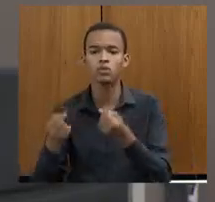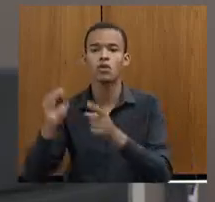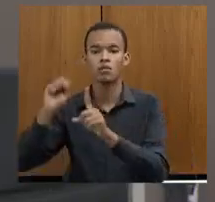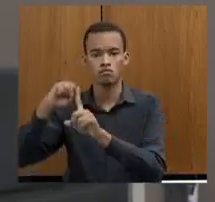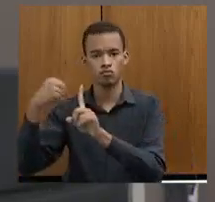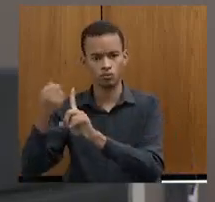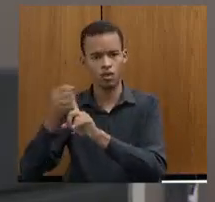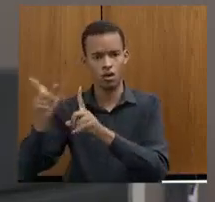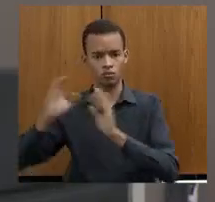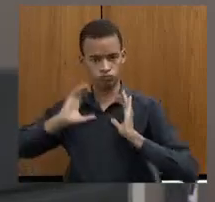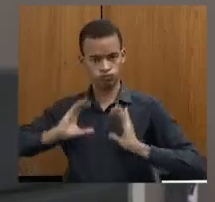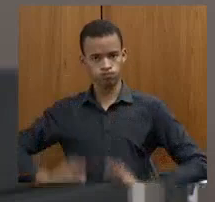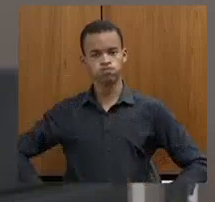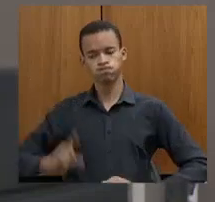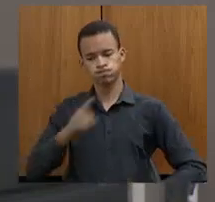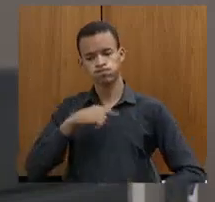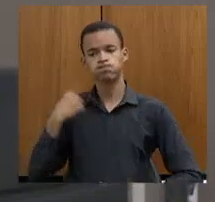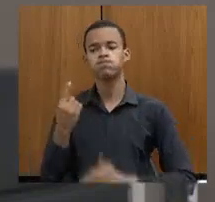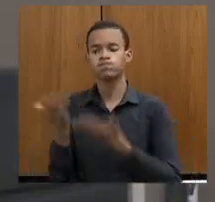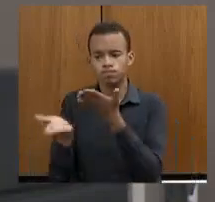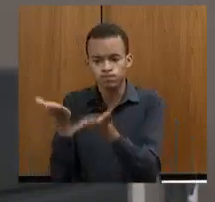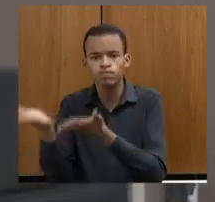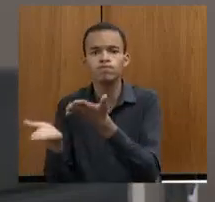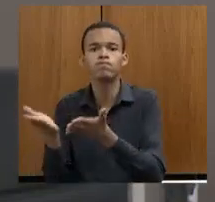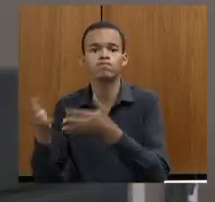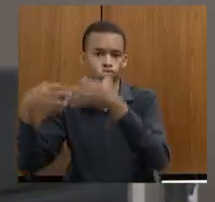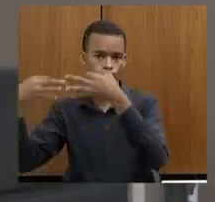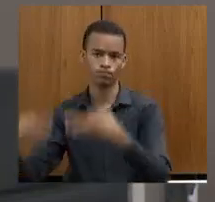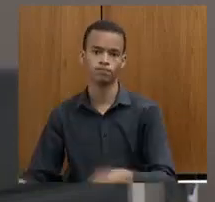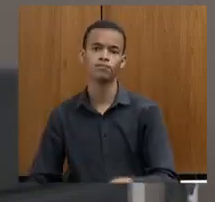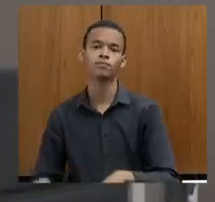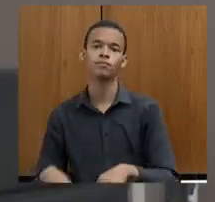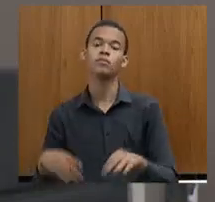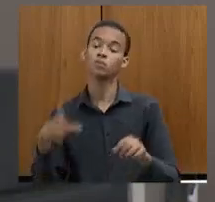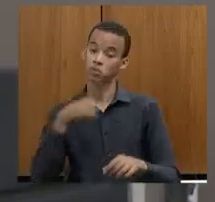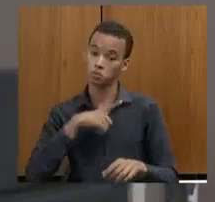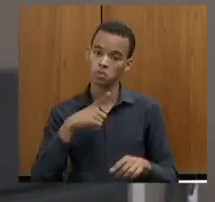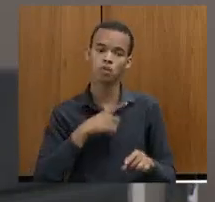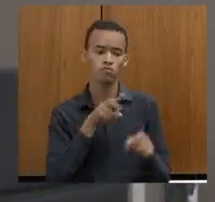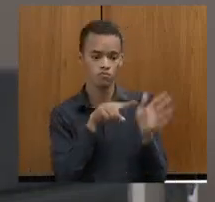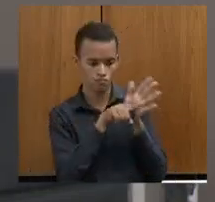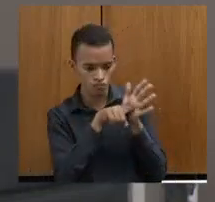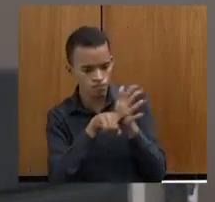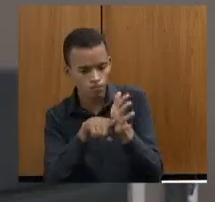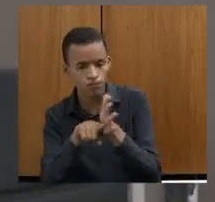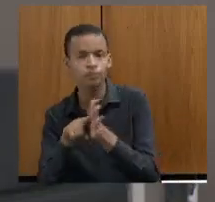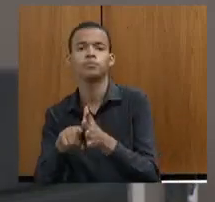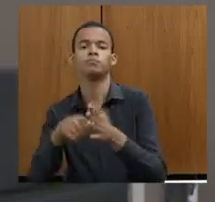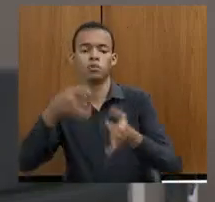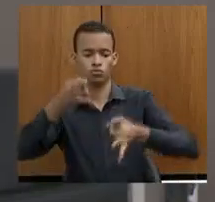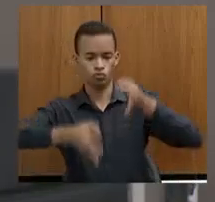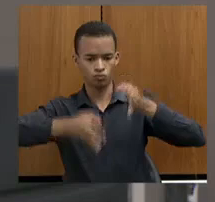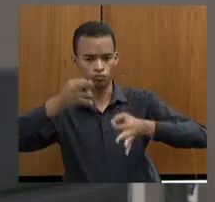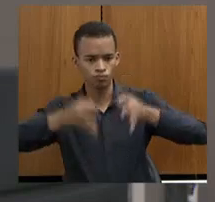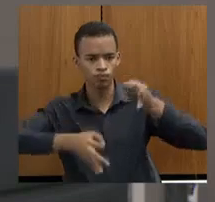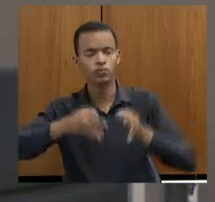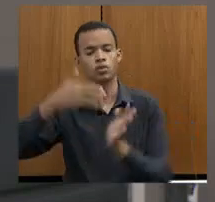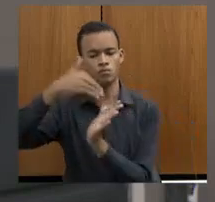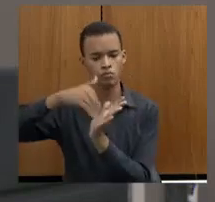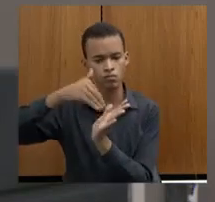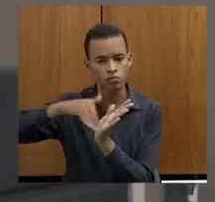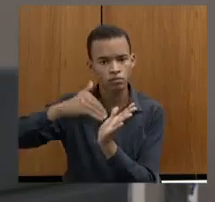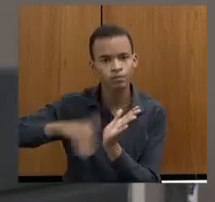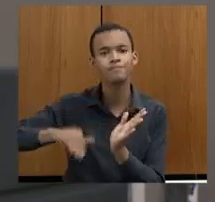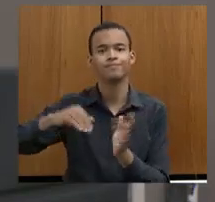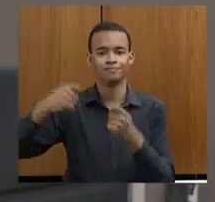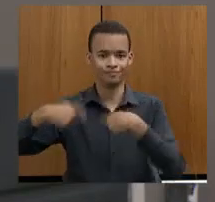cidadão e nós não temos nenhuma dúvida de que não há investigação sem investigadores não há Justiça Sem escrivão de polícia